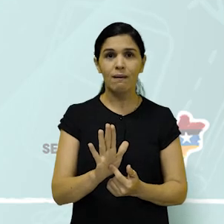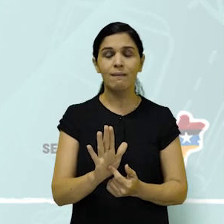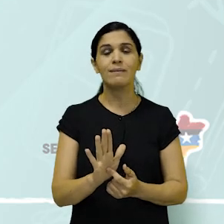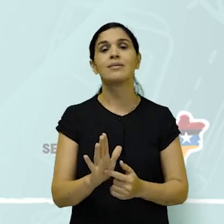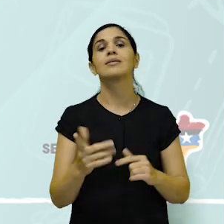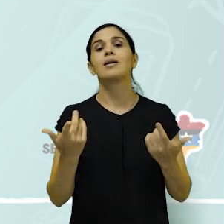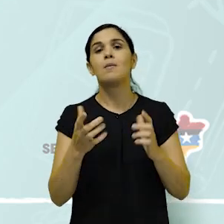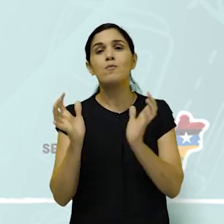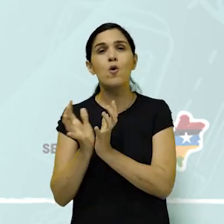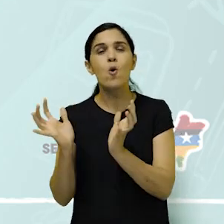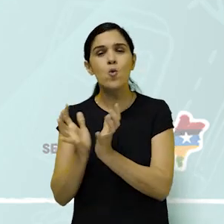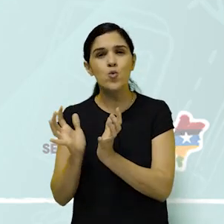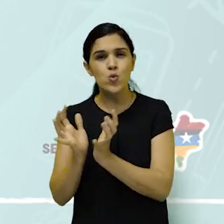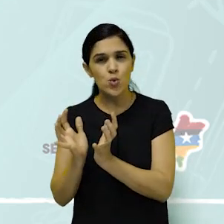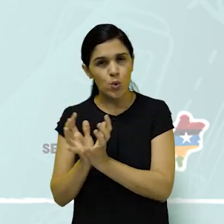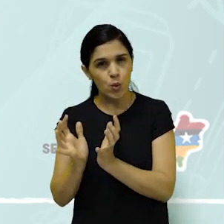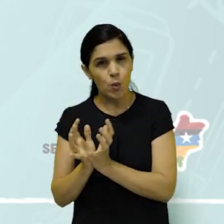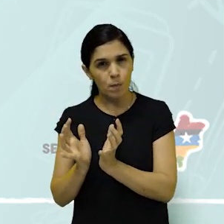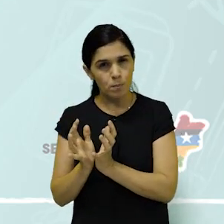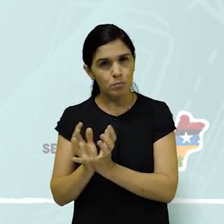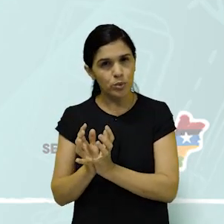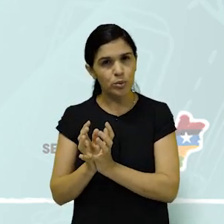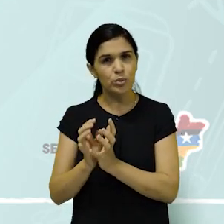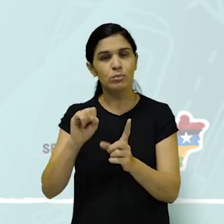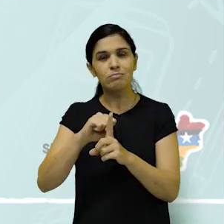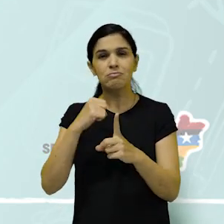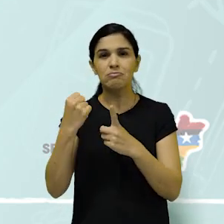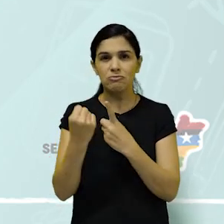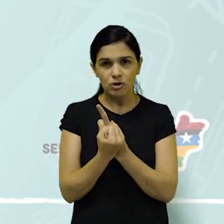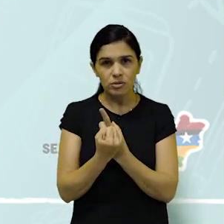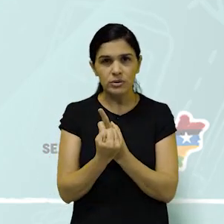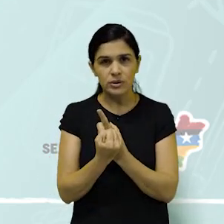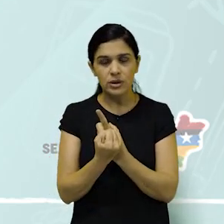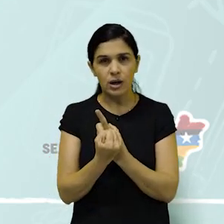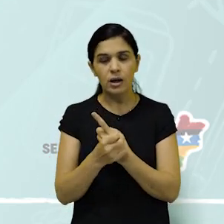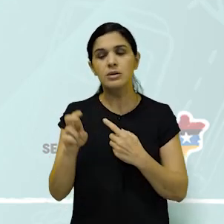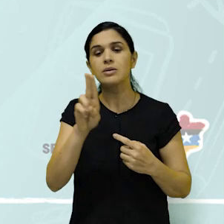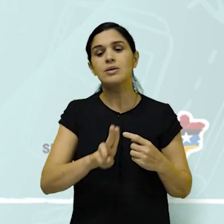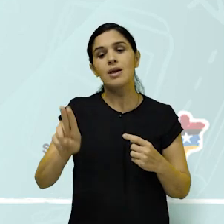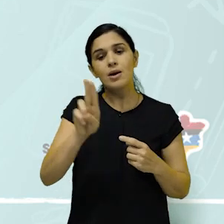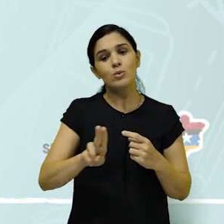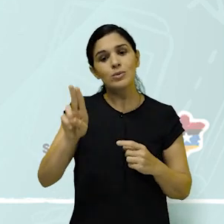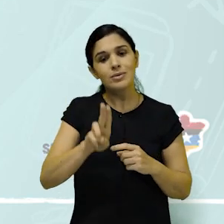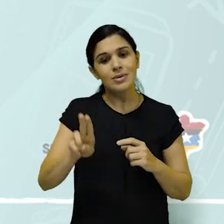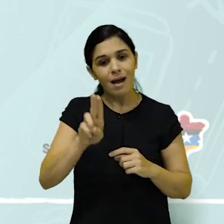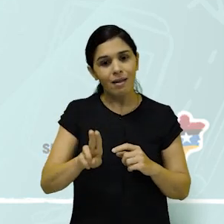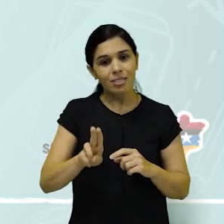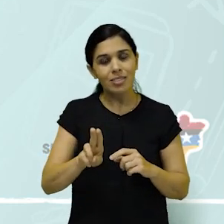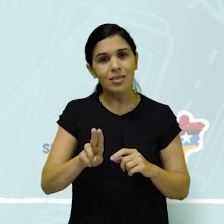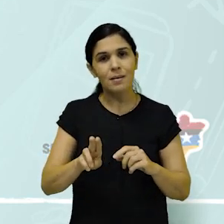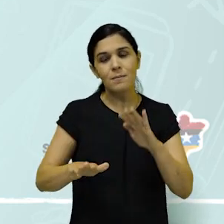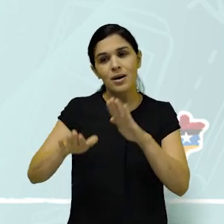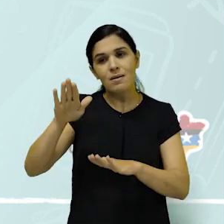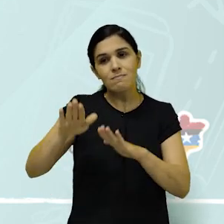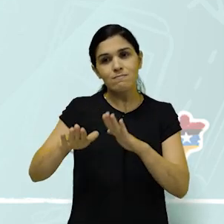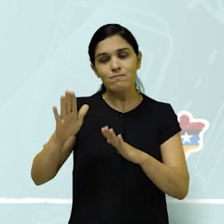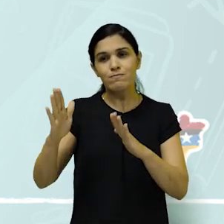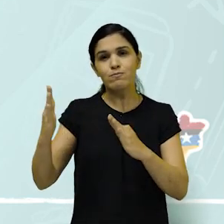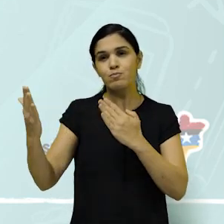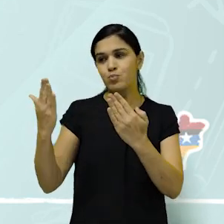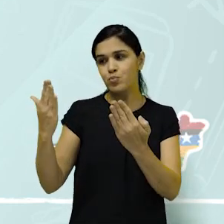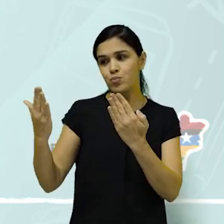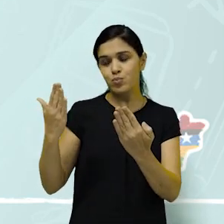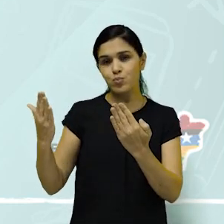uma autoridade, que é usada como base para estabelecer uma comparação. Aquilo que serve para